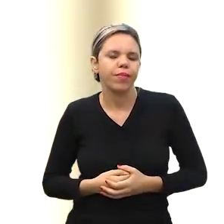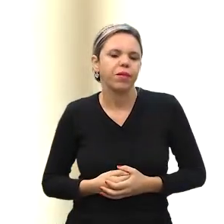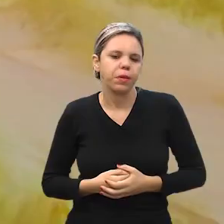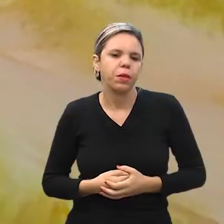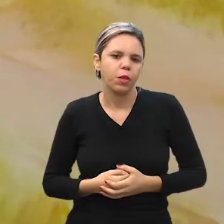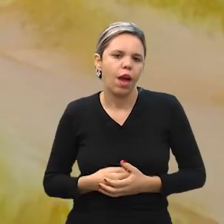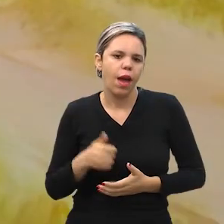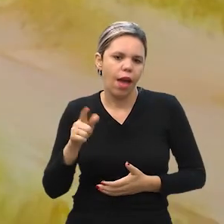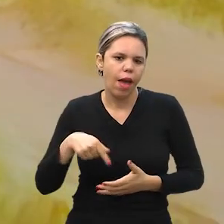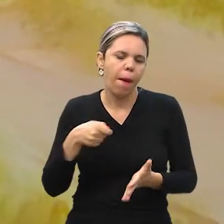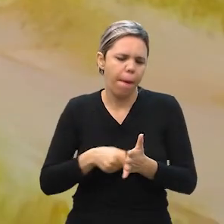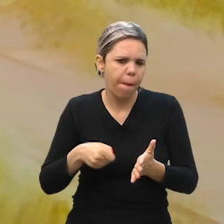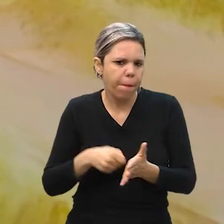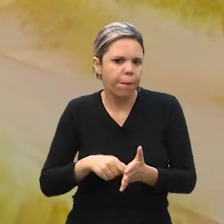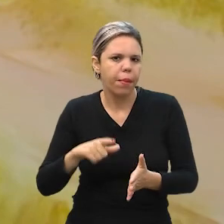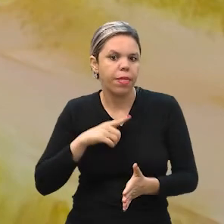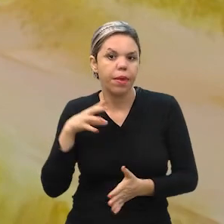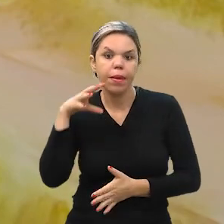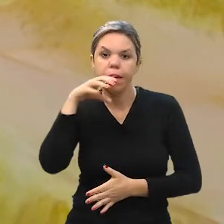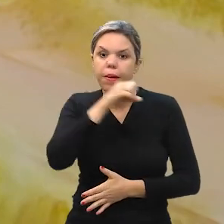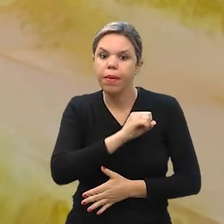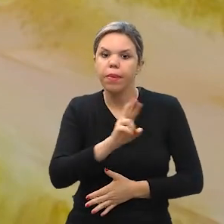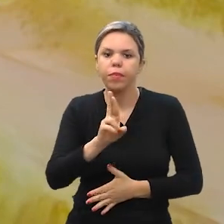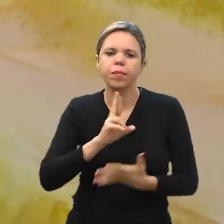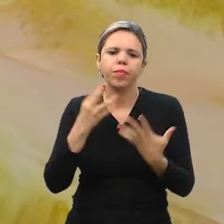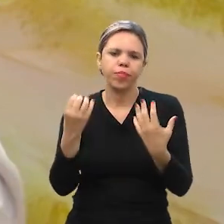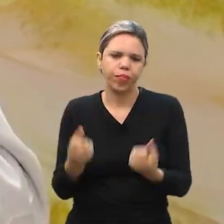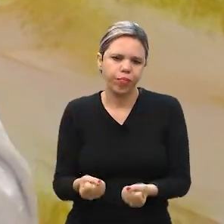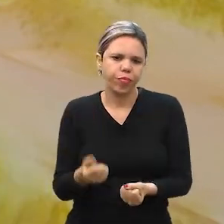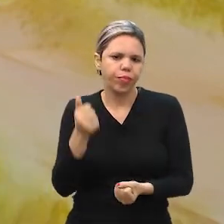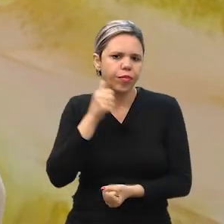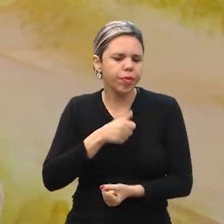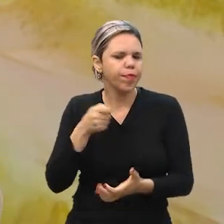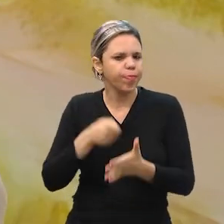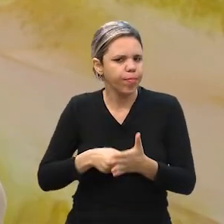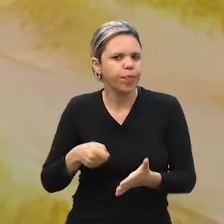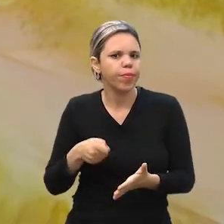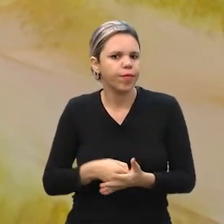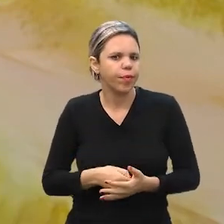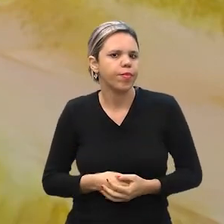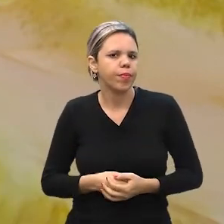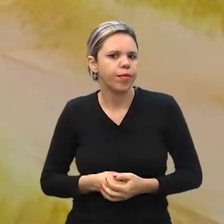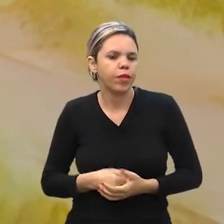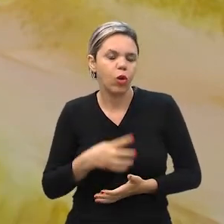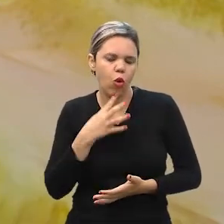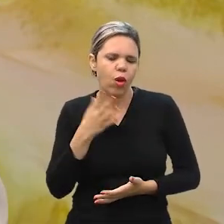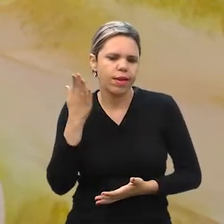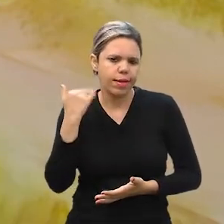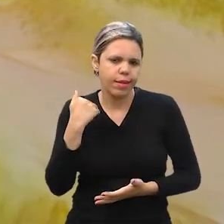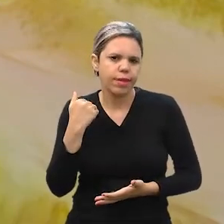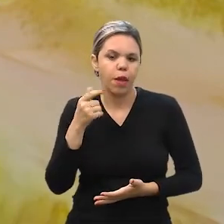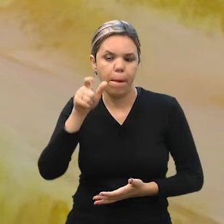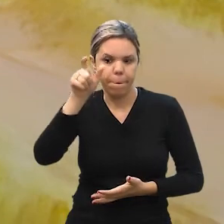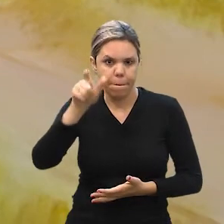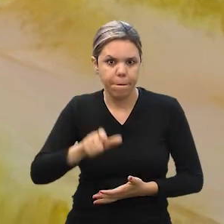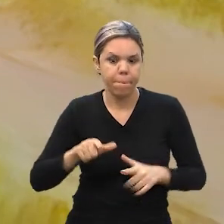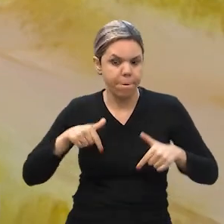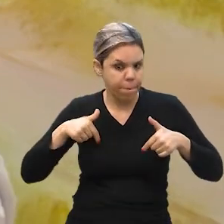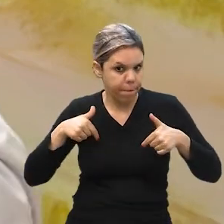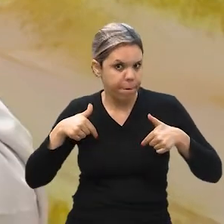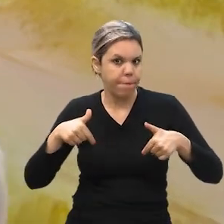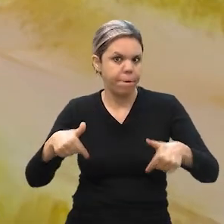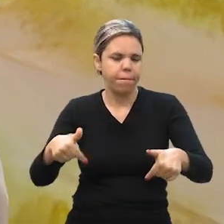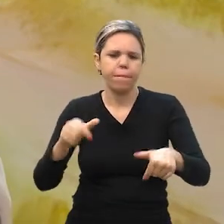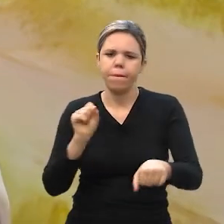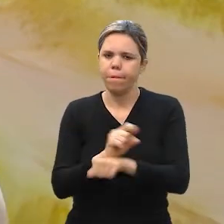um pioneirismo que teve uma rápida resposta, porque ela, quem conhece sabe, é uma pessoa muito ativa, que